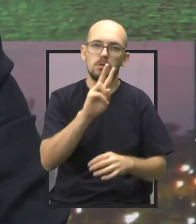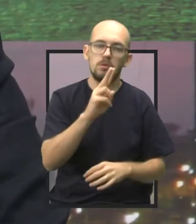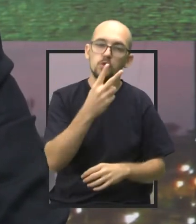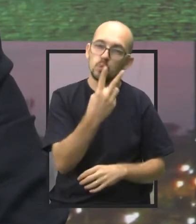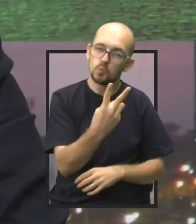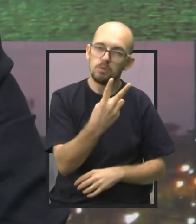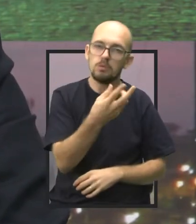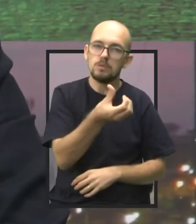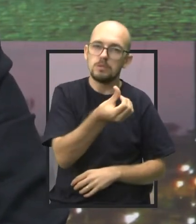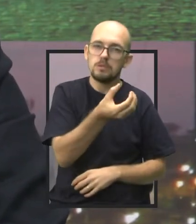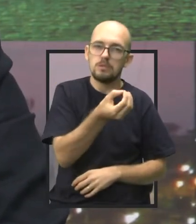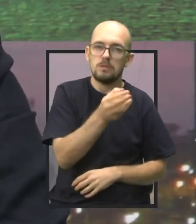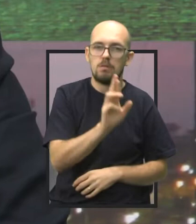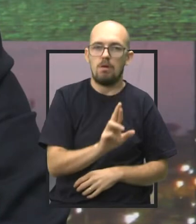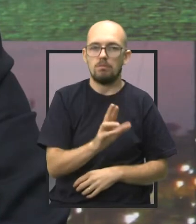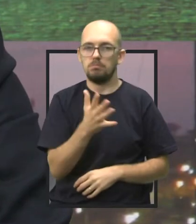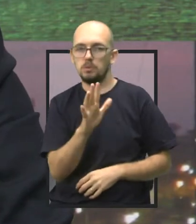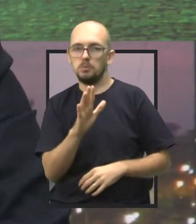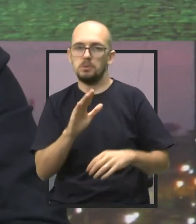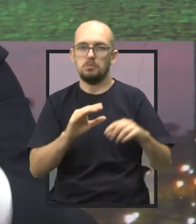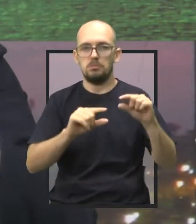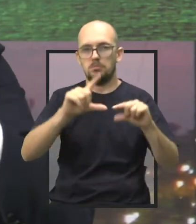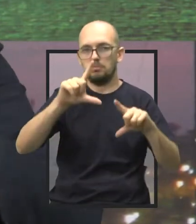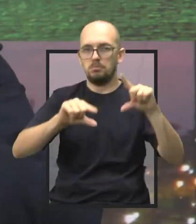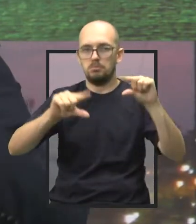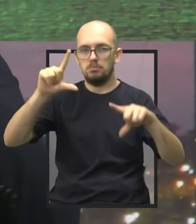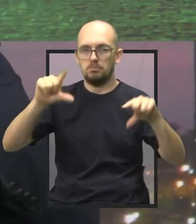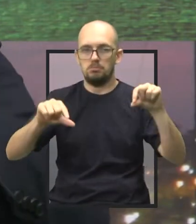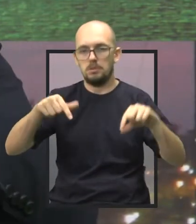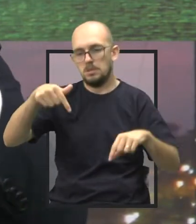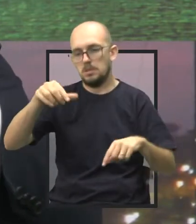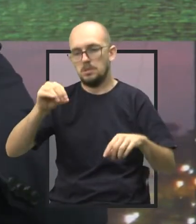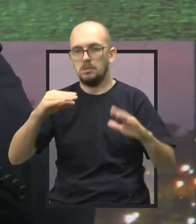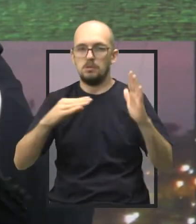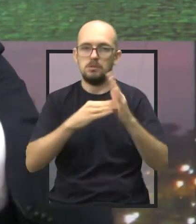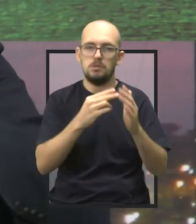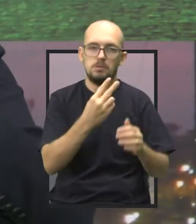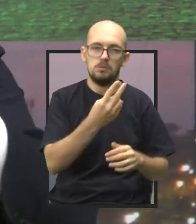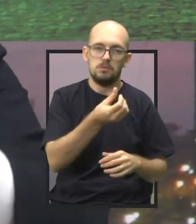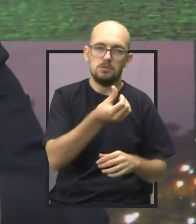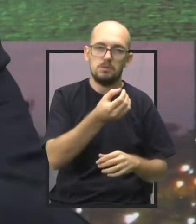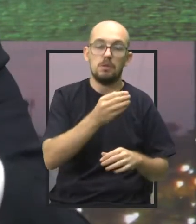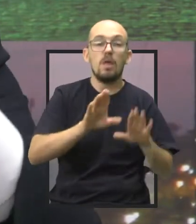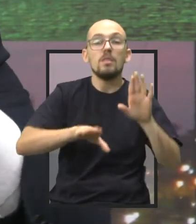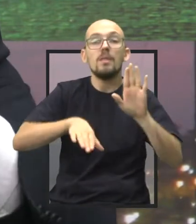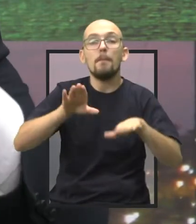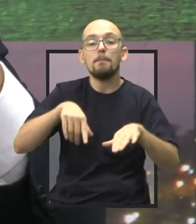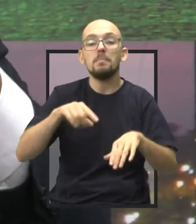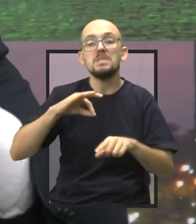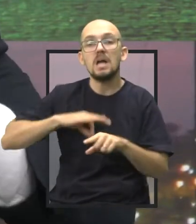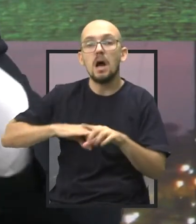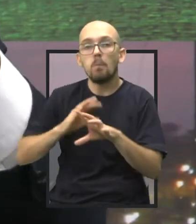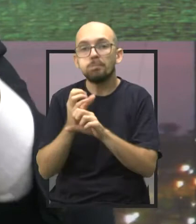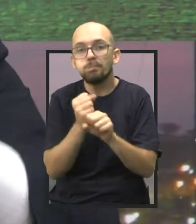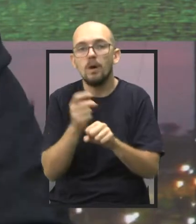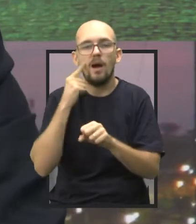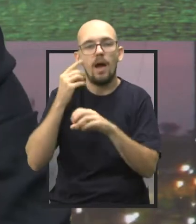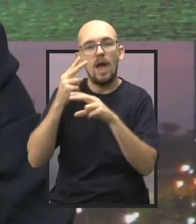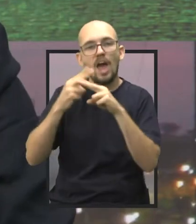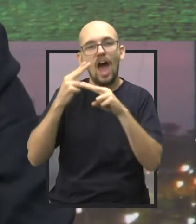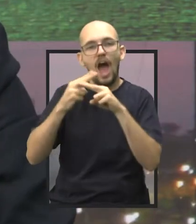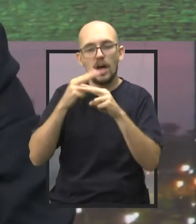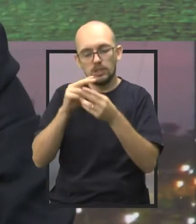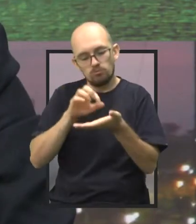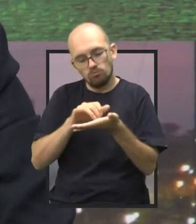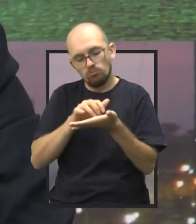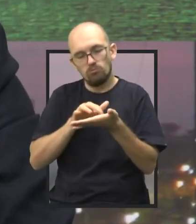a mais cara, né? Decorrência do ganho da família, e a Caixa Econômica vê qual que vai ser